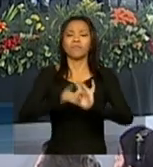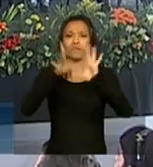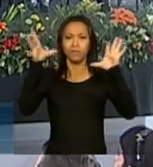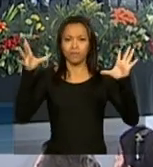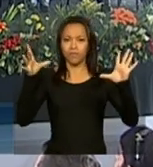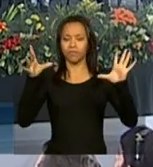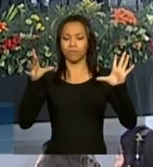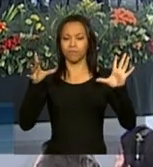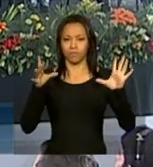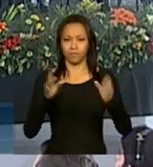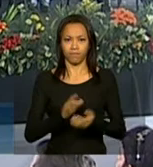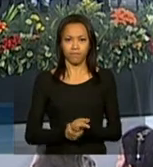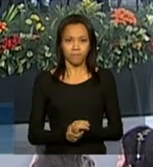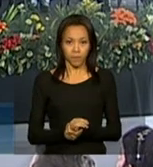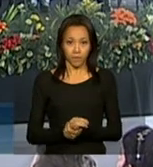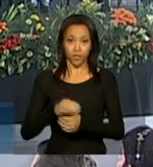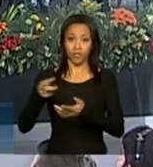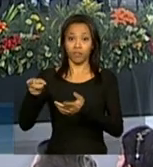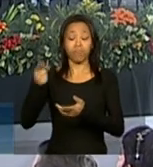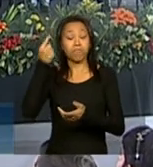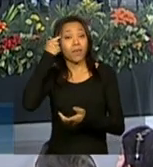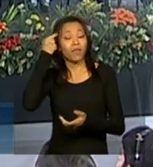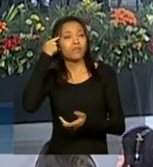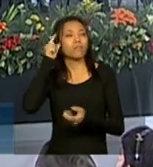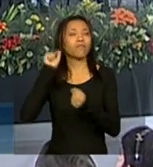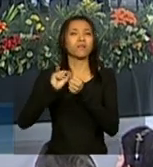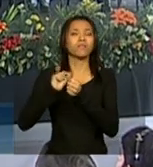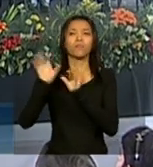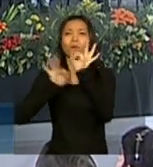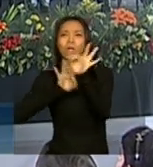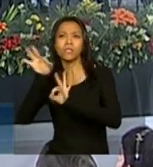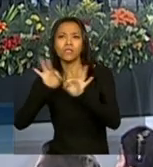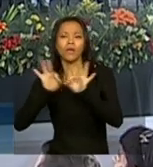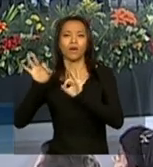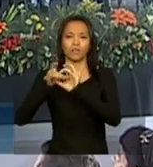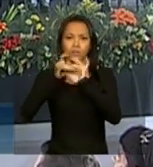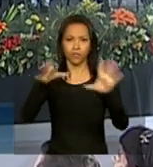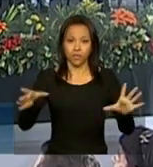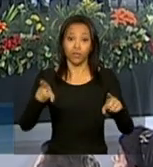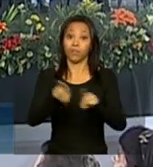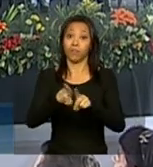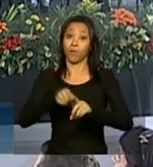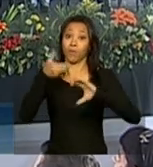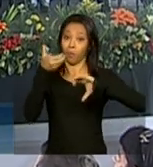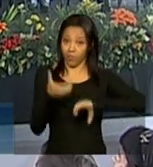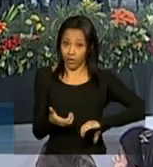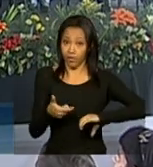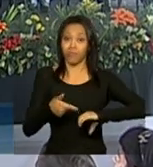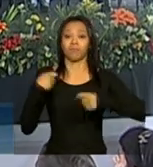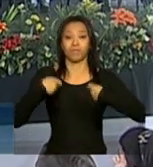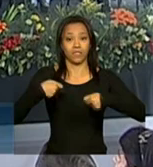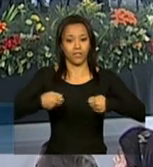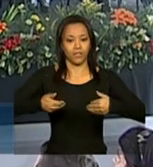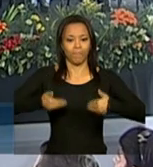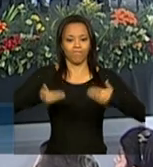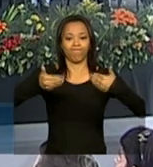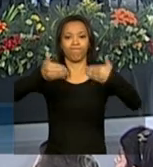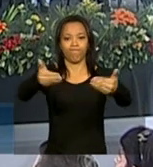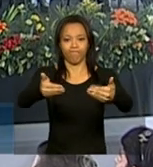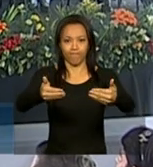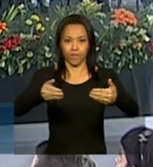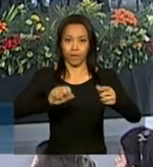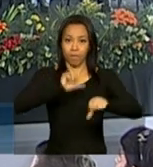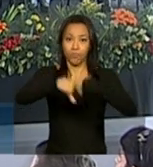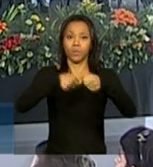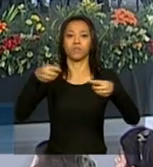de fazer o que a senhora pensa em fazer. E o Congresso Nacional precisa evoluir na reforma política. Esse é o